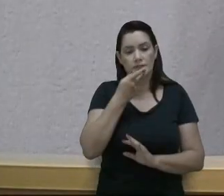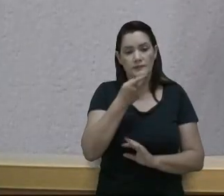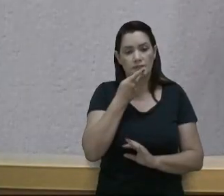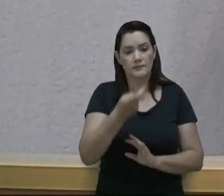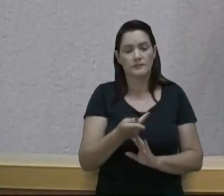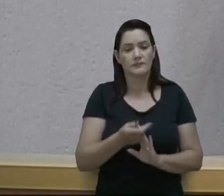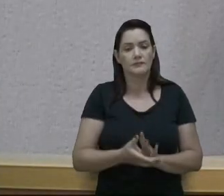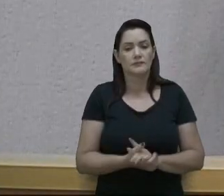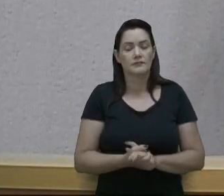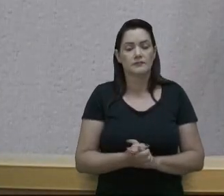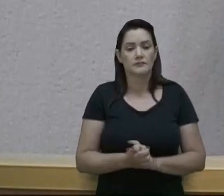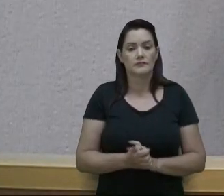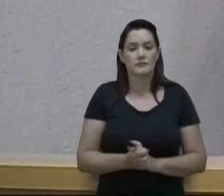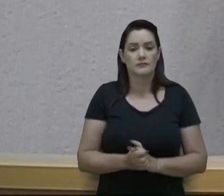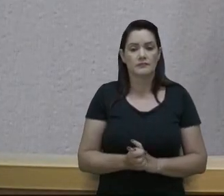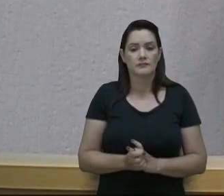retirado.